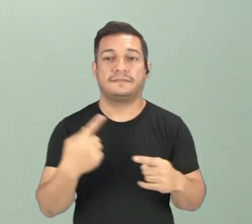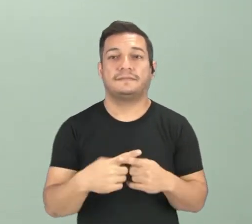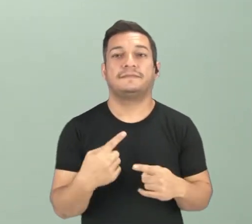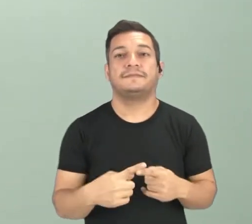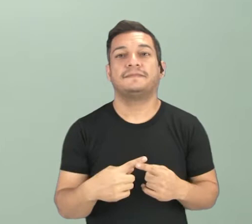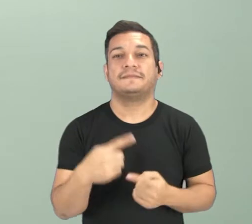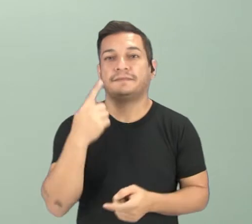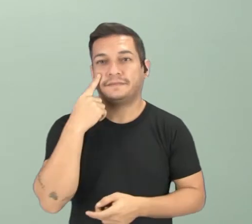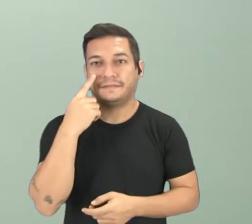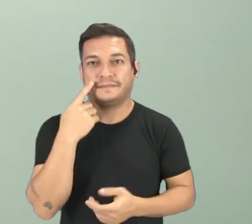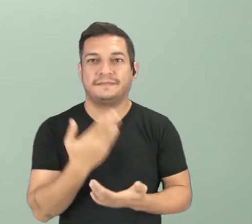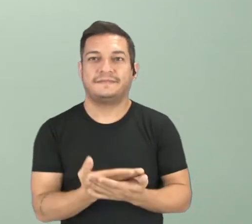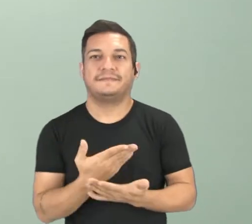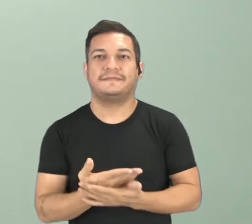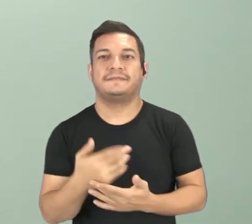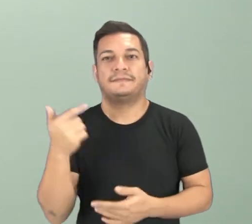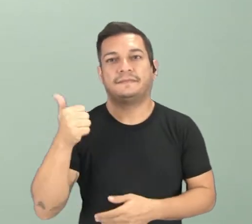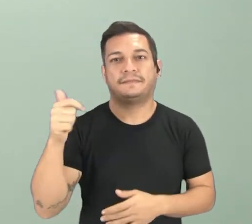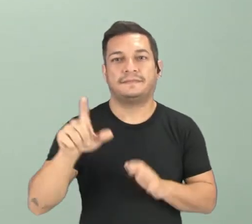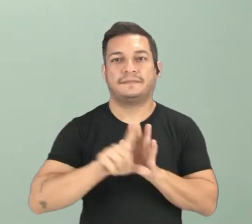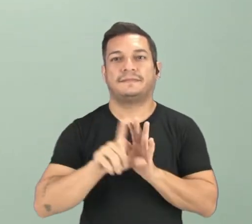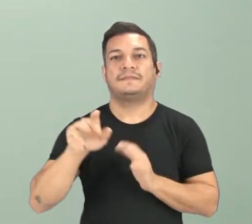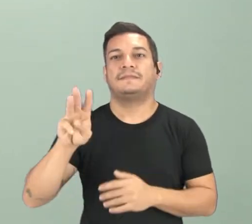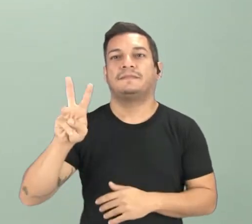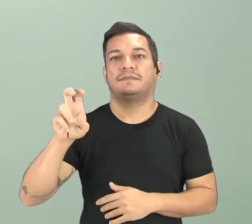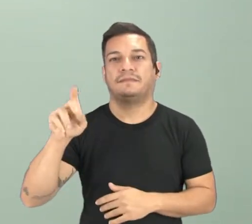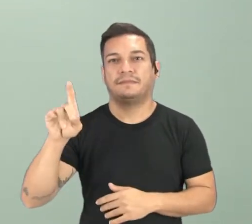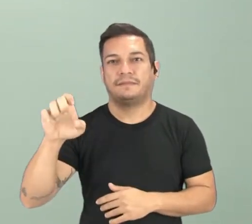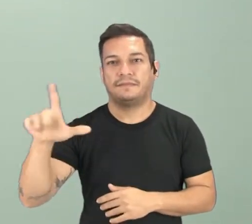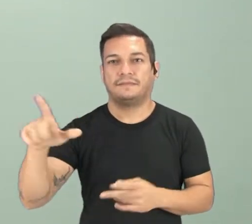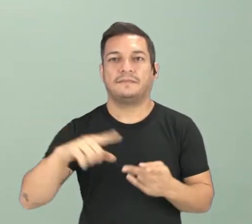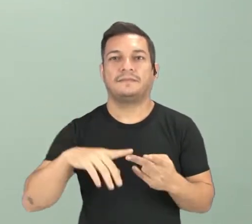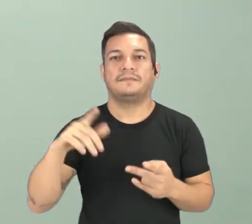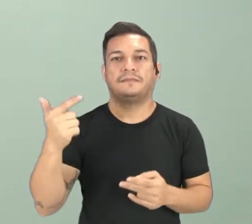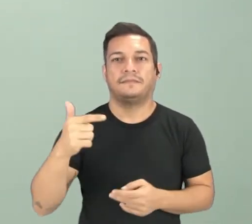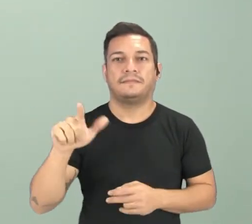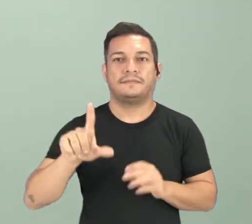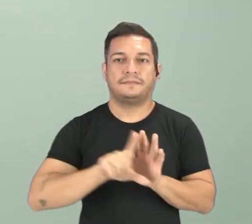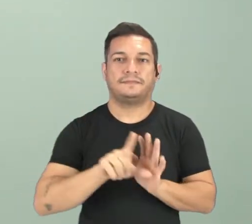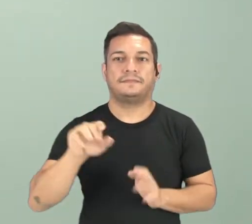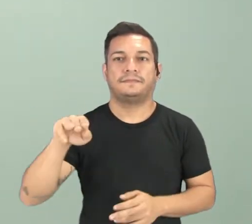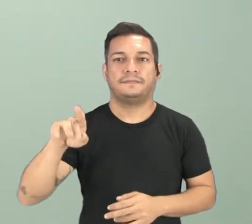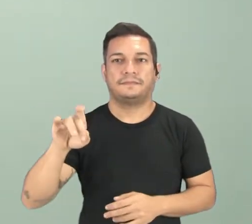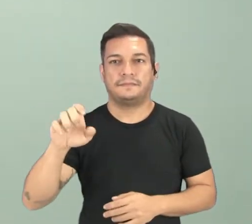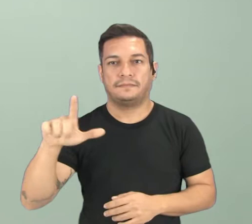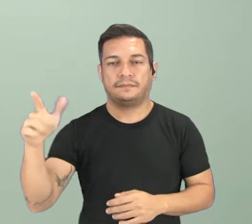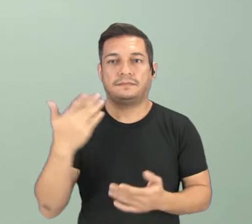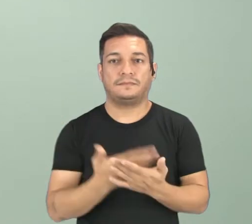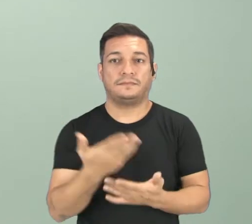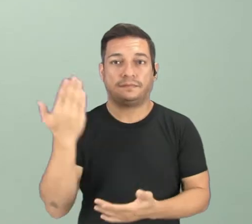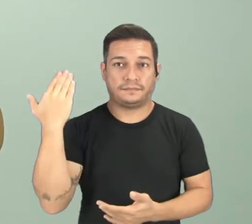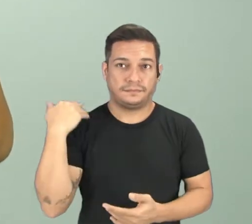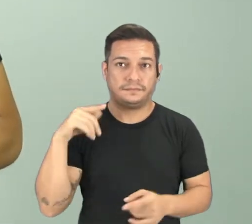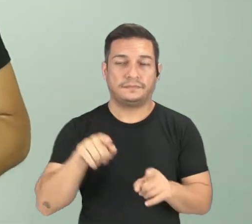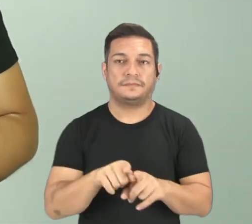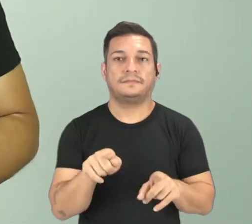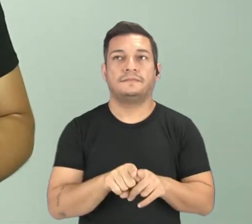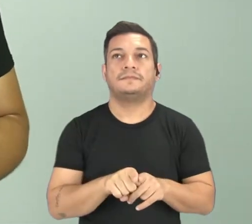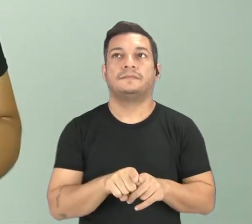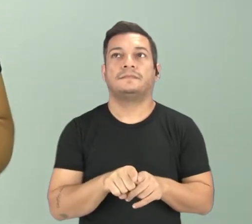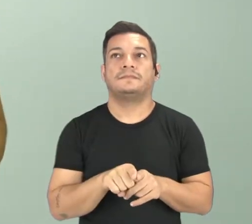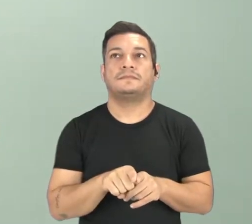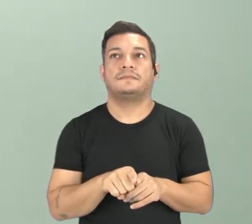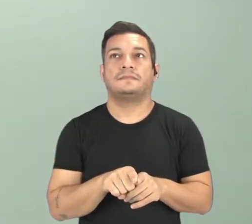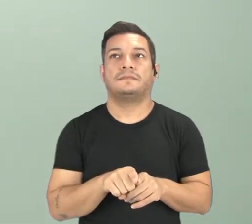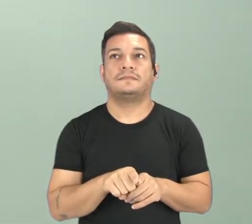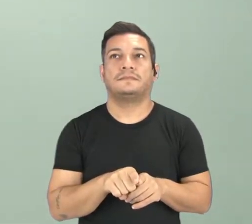Quando a gente estuda primeira lei de Mendel, segunda lei de Mendel, quando a gente estudou também nas aulas